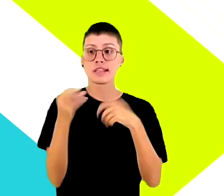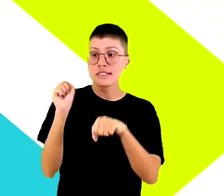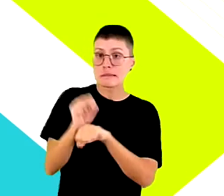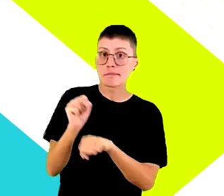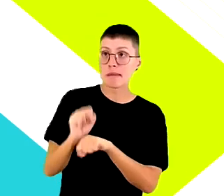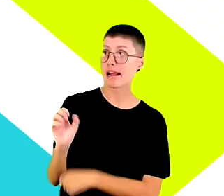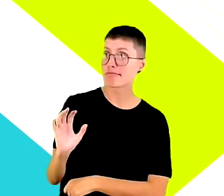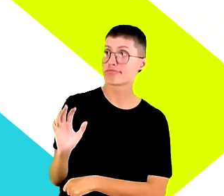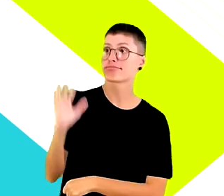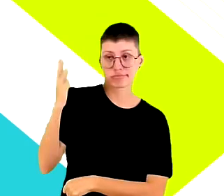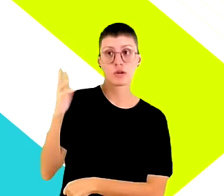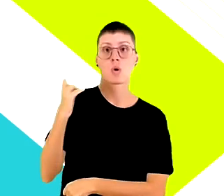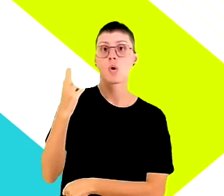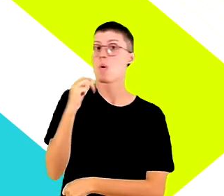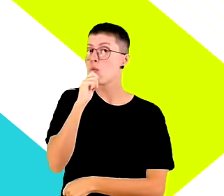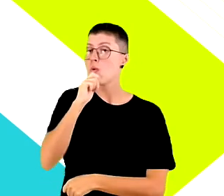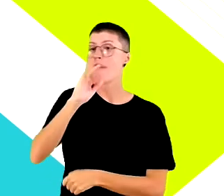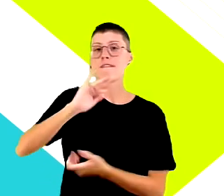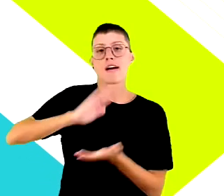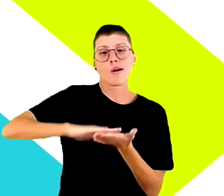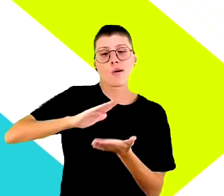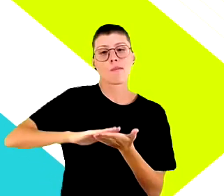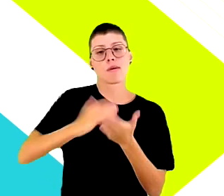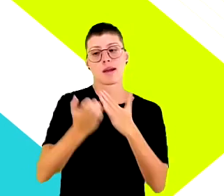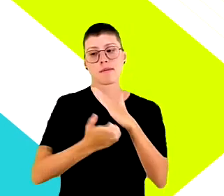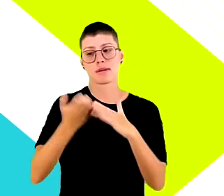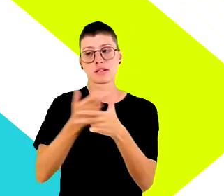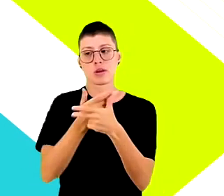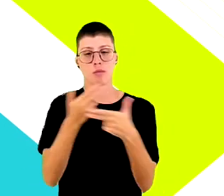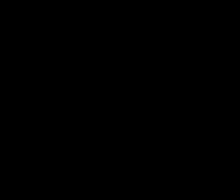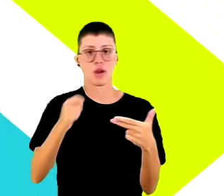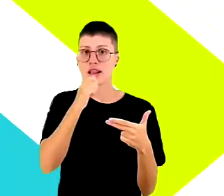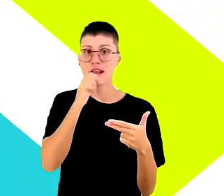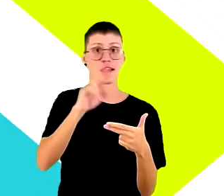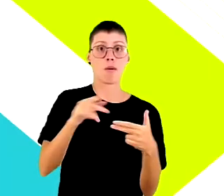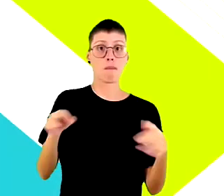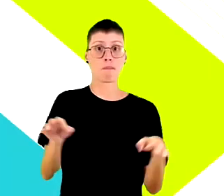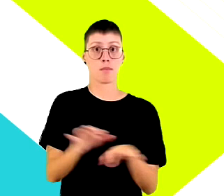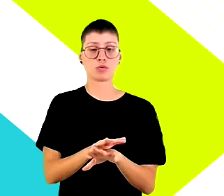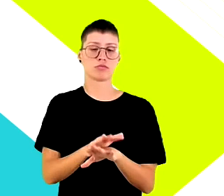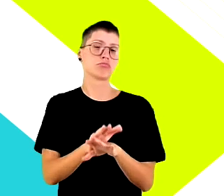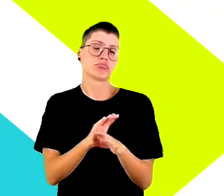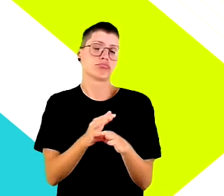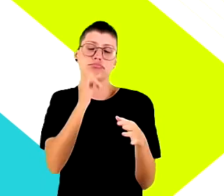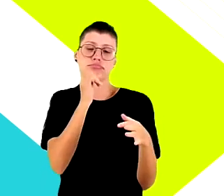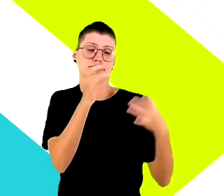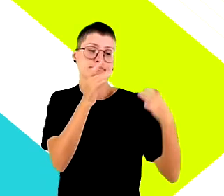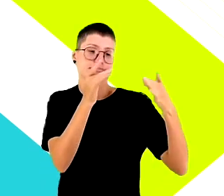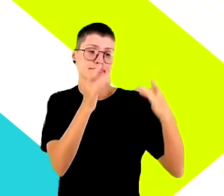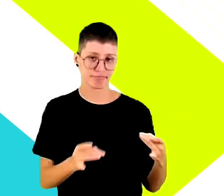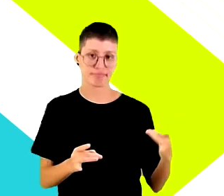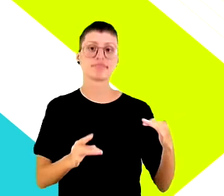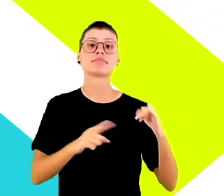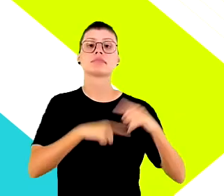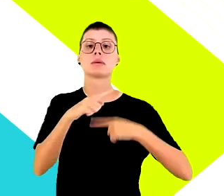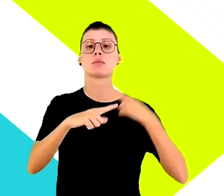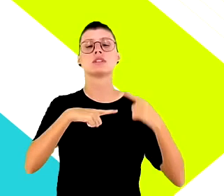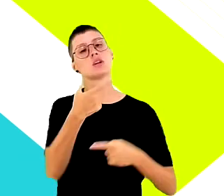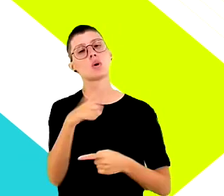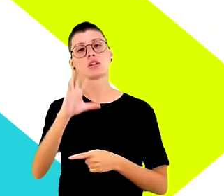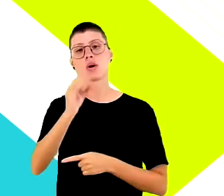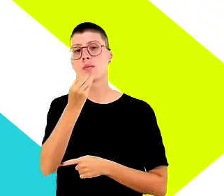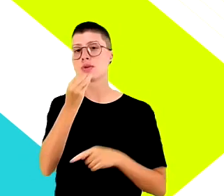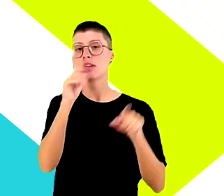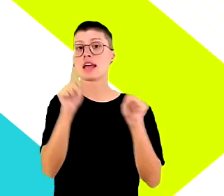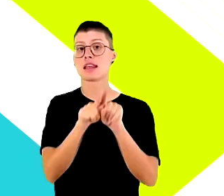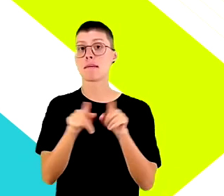está sendo cobrado da empresa alguma coisa que não era esperado, esse tipo de coisa. Tá? E aí a gente tem bastante oportunidade ainda no futuro,